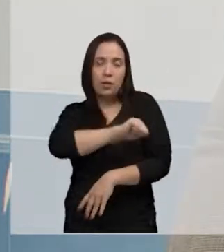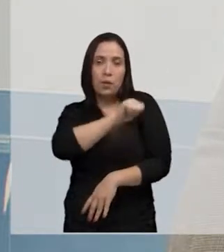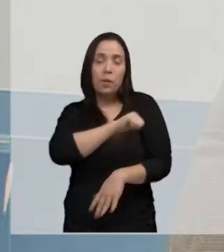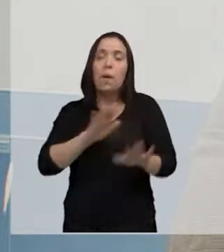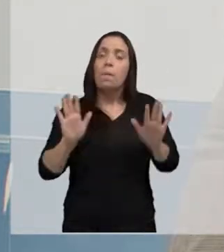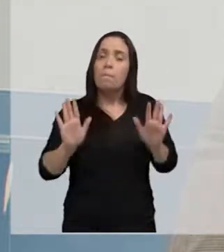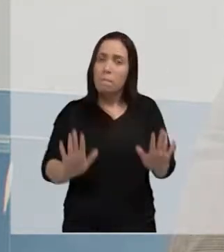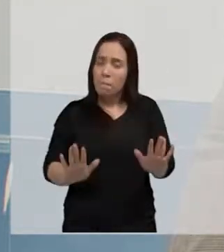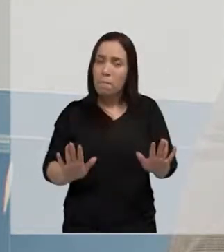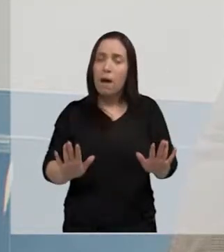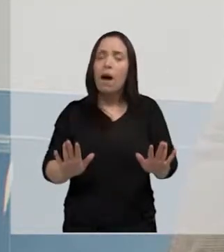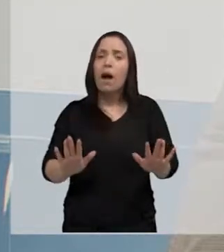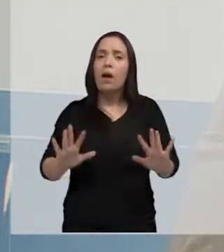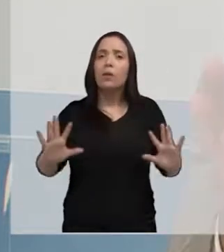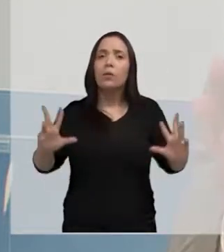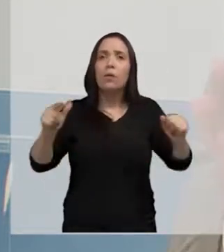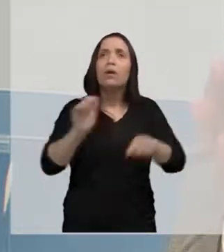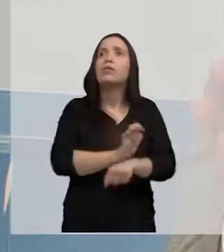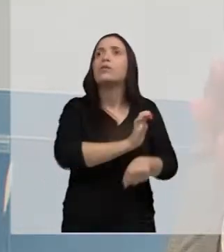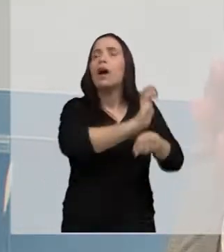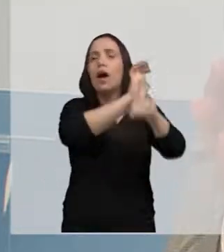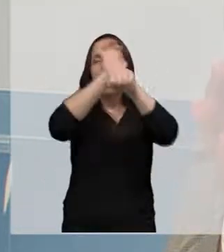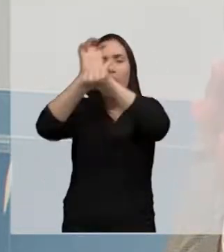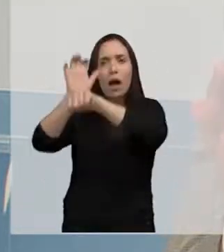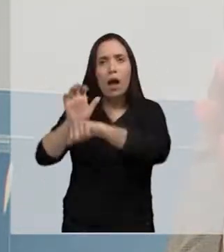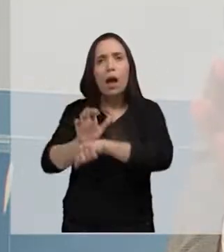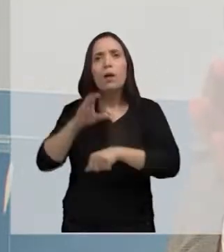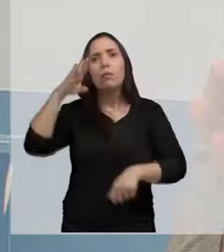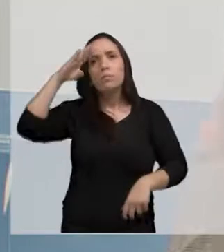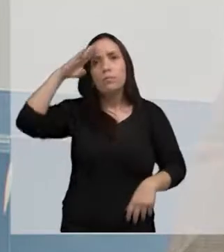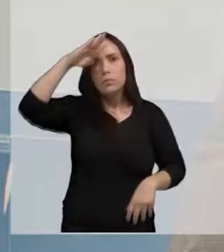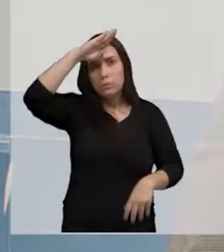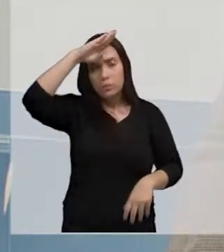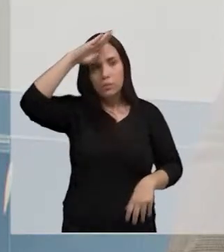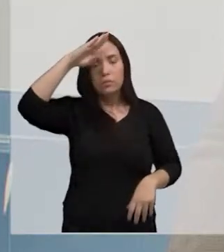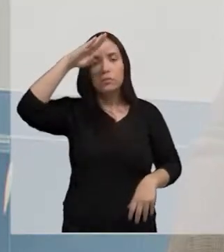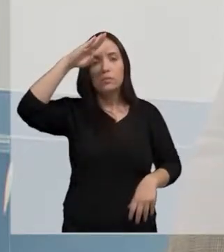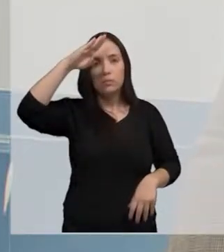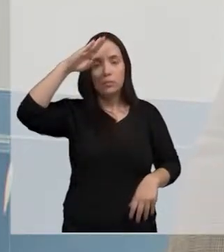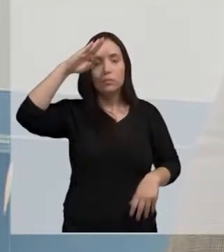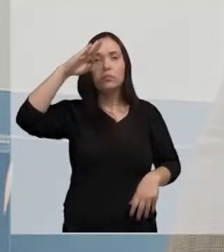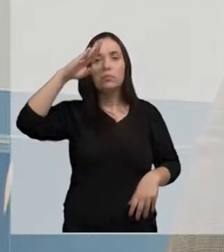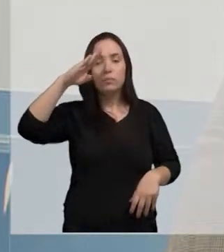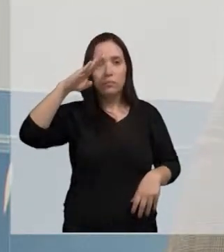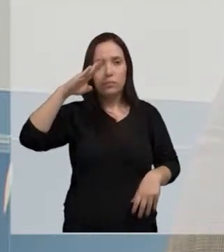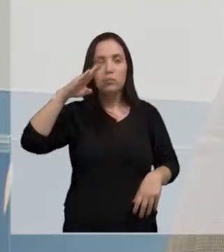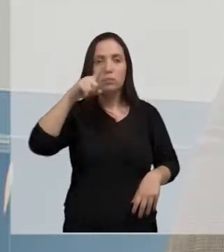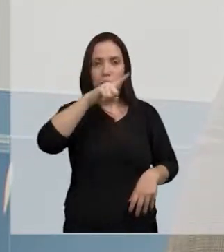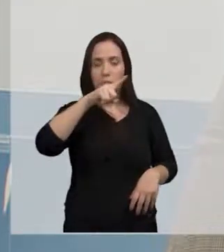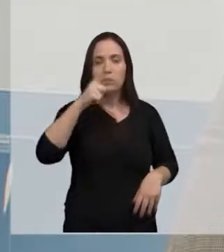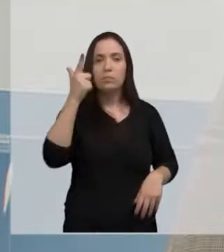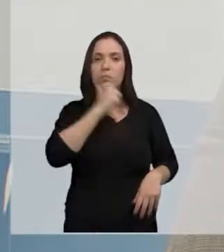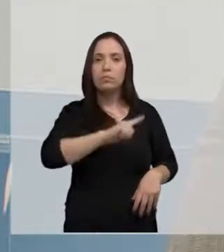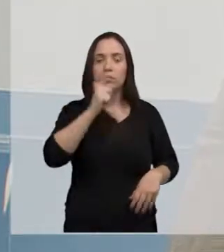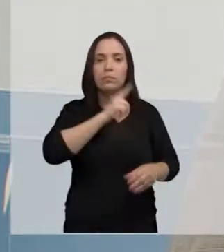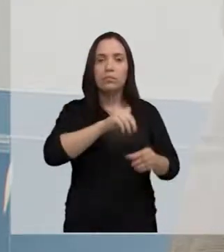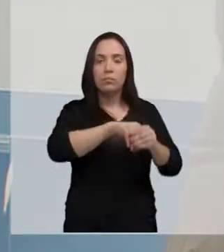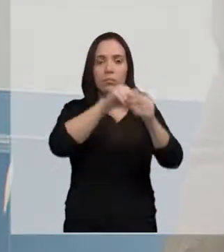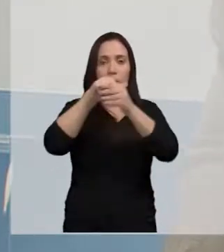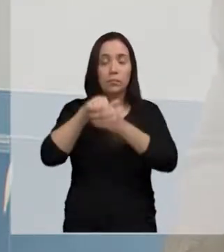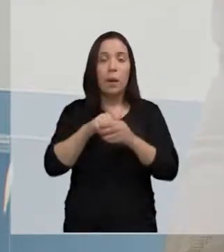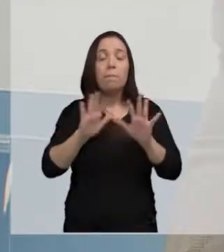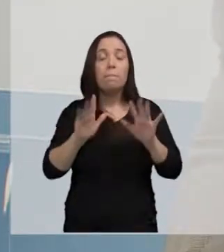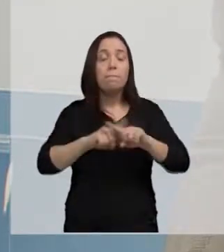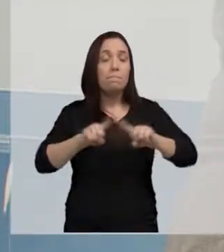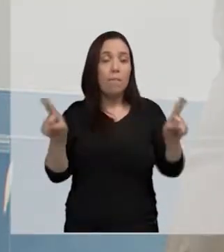ganhou não só no Rio, como em todos os outros estados, fora os estados do Nordeste e o Pará. o Jair Bolsonaro ganhou. Agora